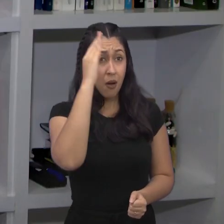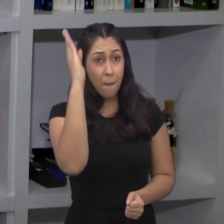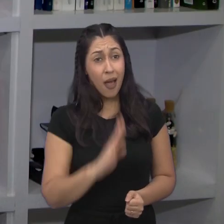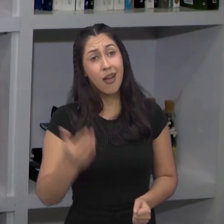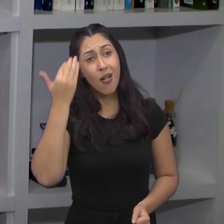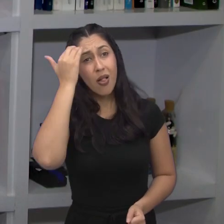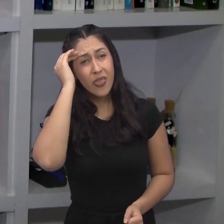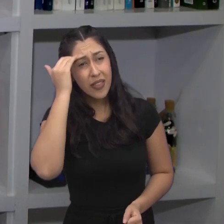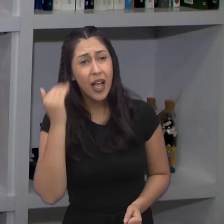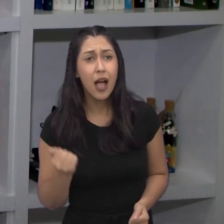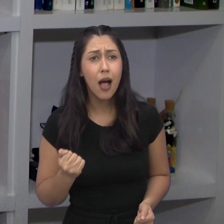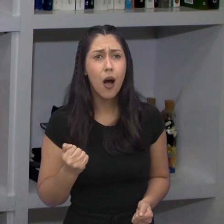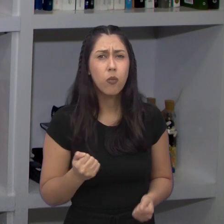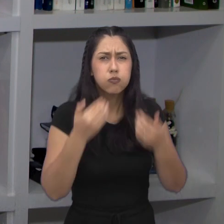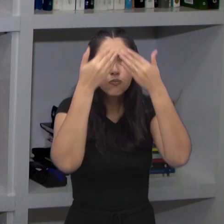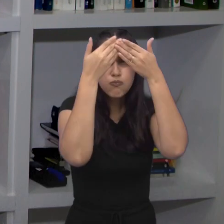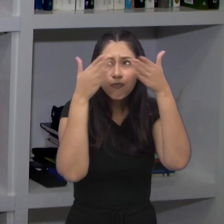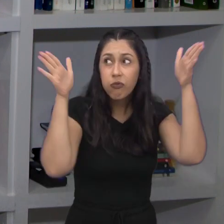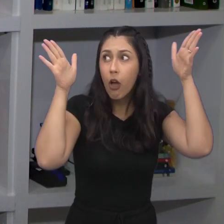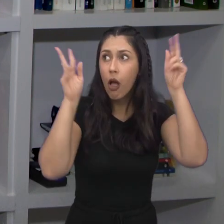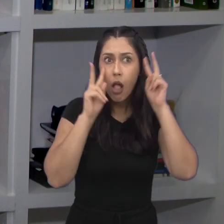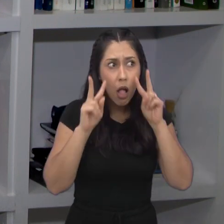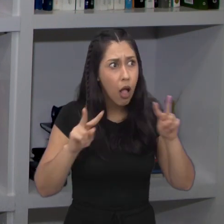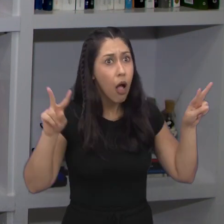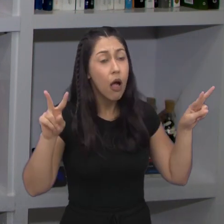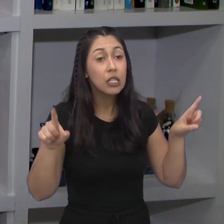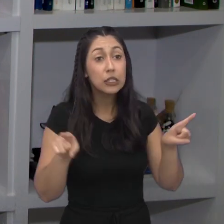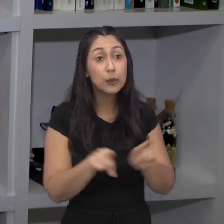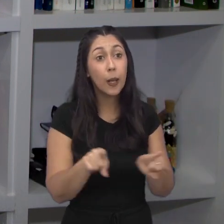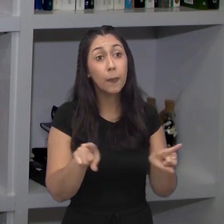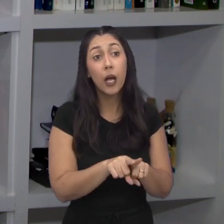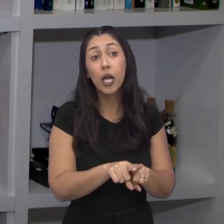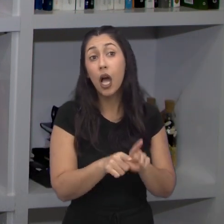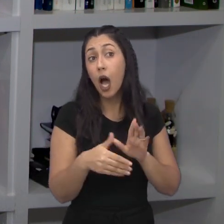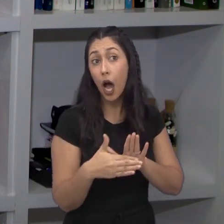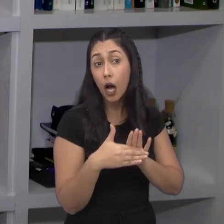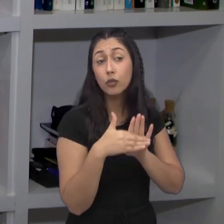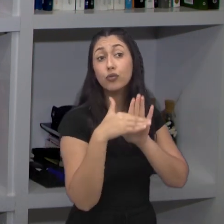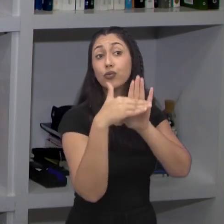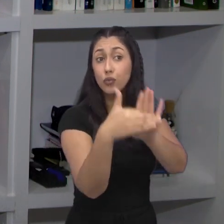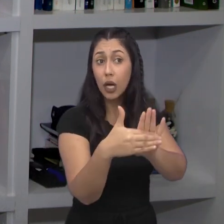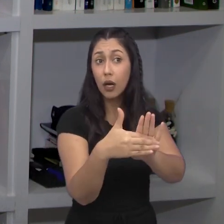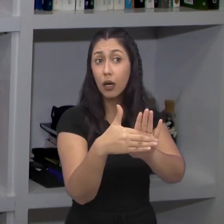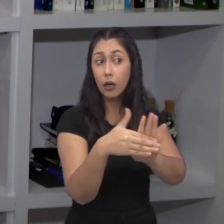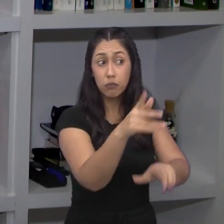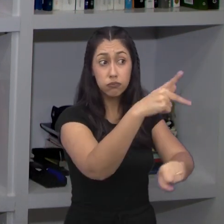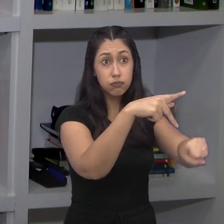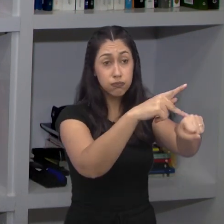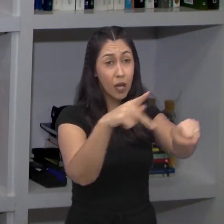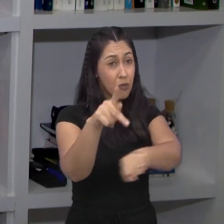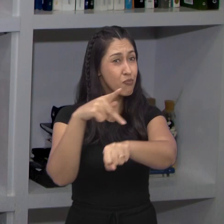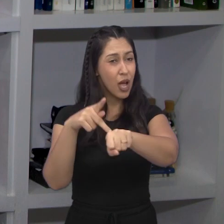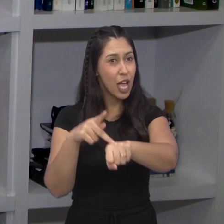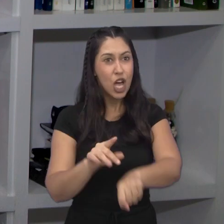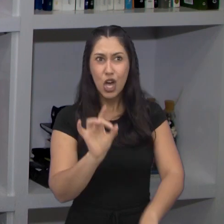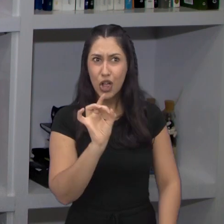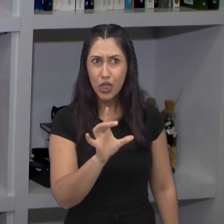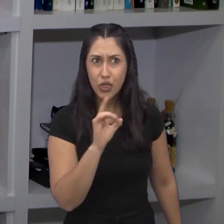qual é o pensamento macro do G20 e como que eu posso também, além de contribuir, favorecer a nação. Não adianta